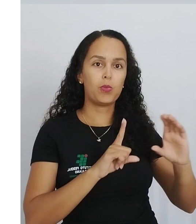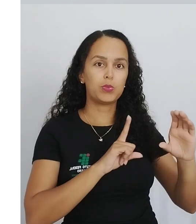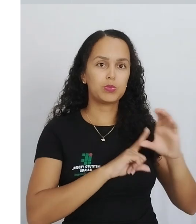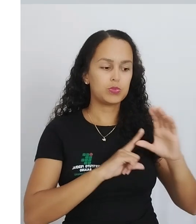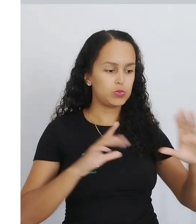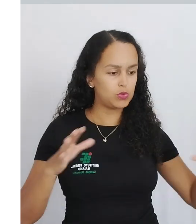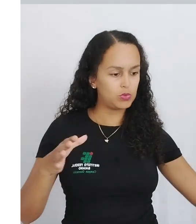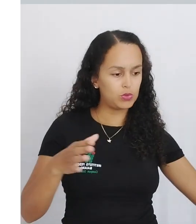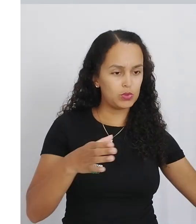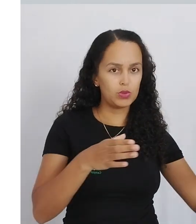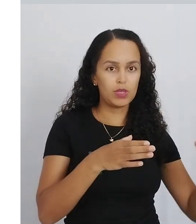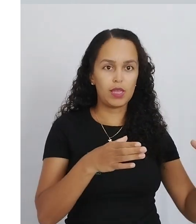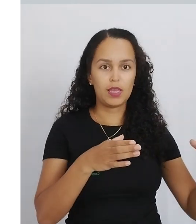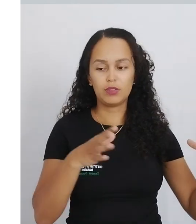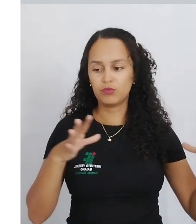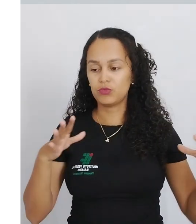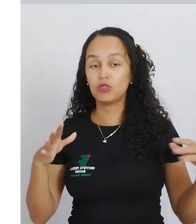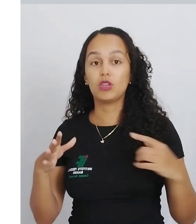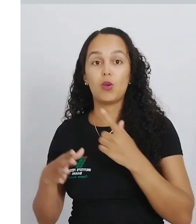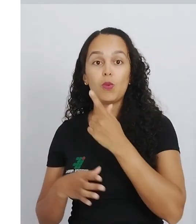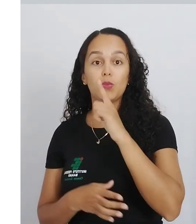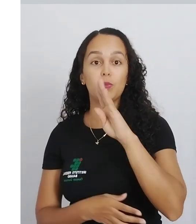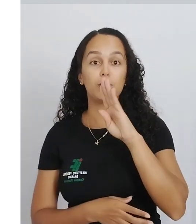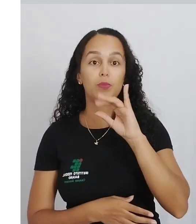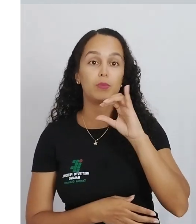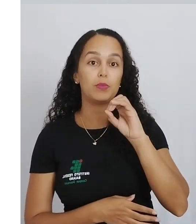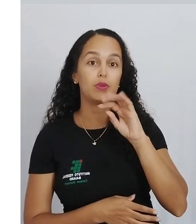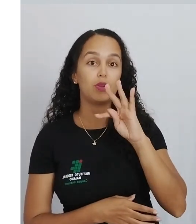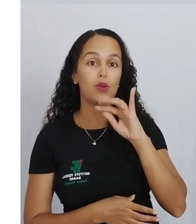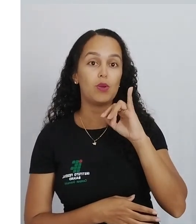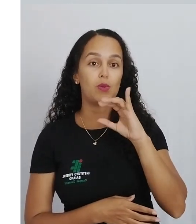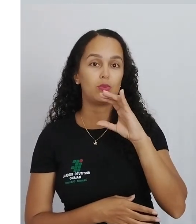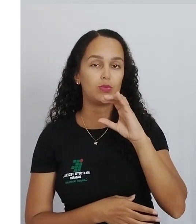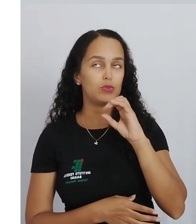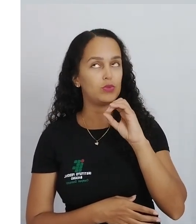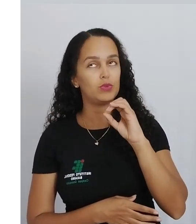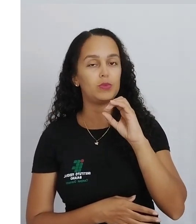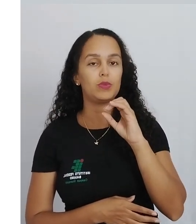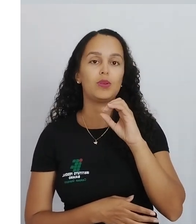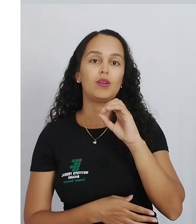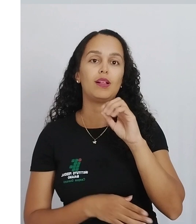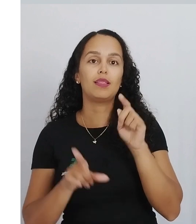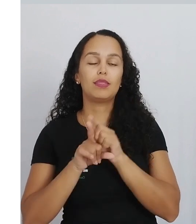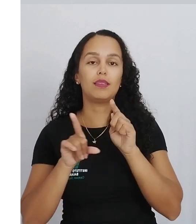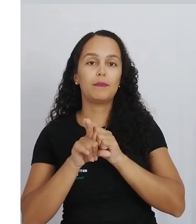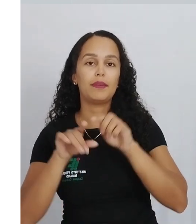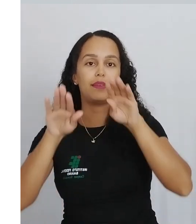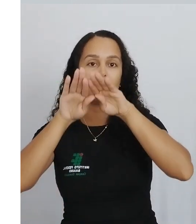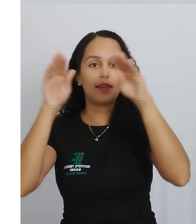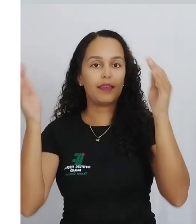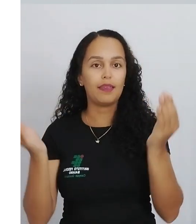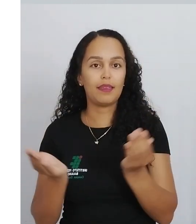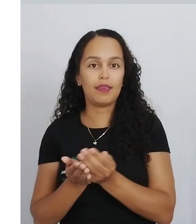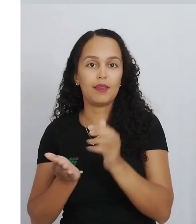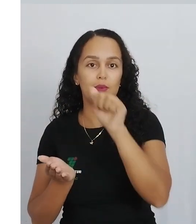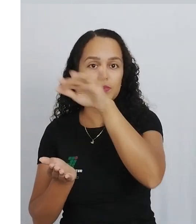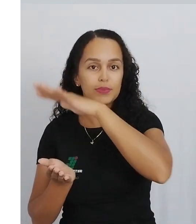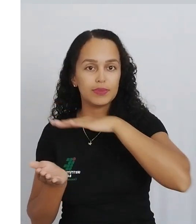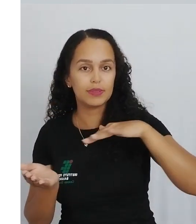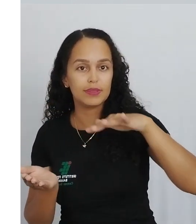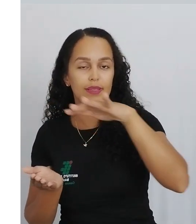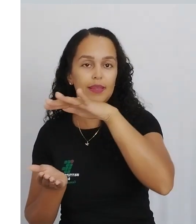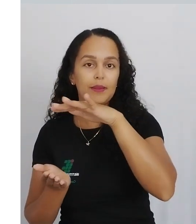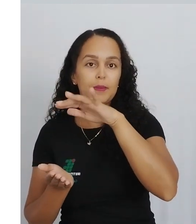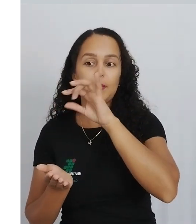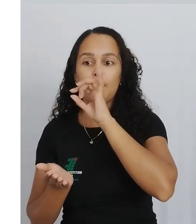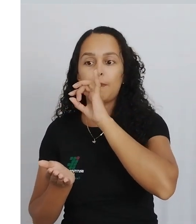quando somadas a fatores não bióticos, formam os ecossistemas. Um conjunto de... cada ecossistema